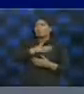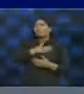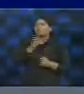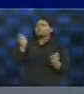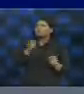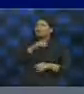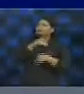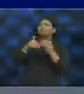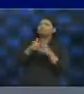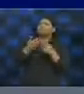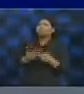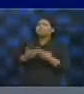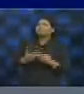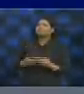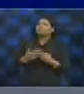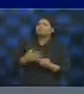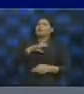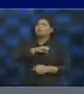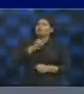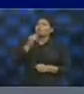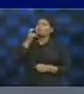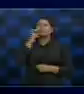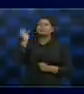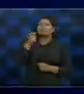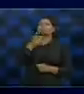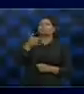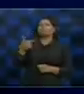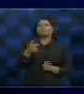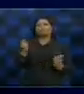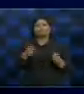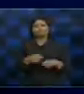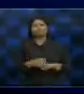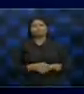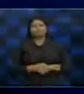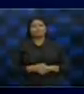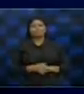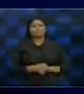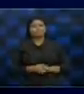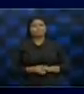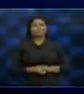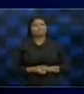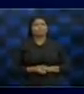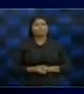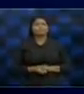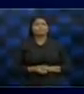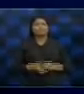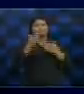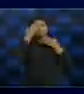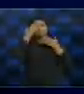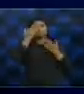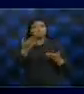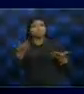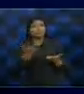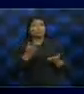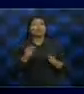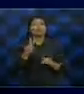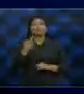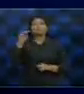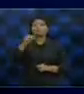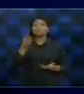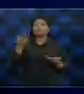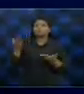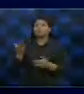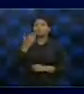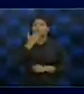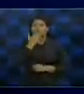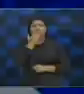para a nossa gente, com Marcelo Ramos, 22. Muito obrigado, candidato. Vamos então às considerações finais. Agora, 2 minutos,